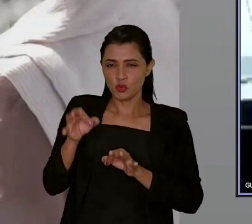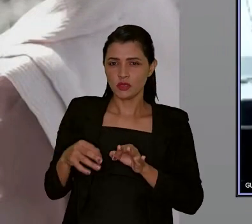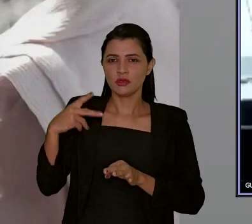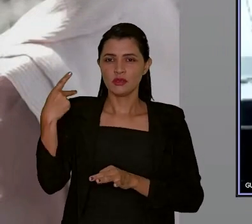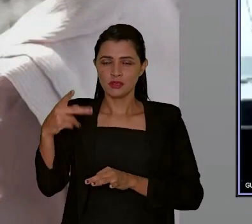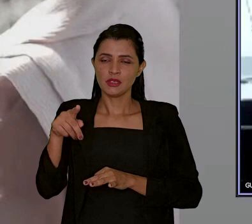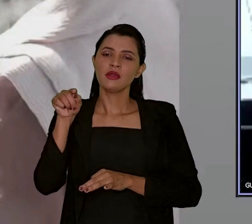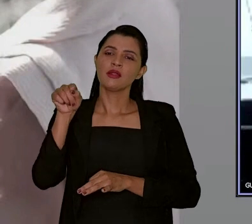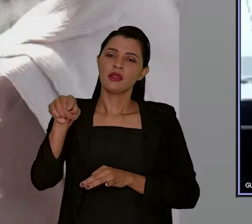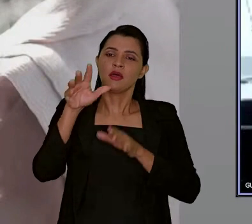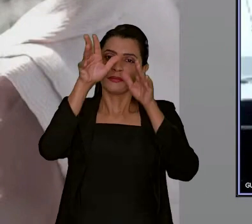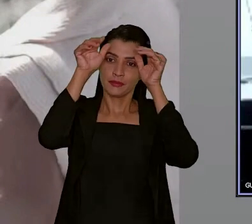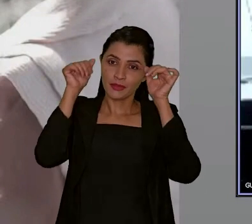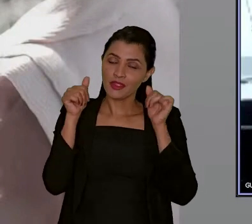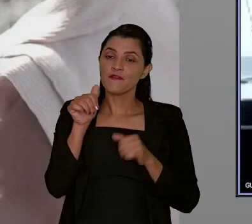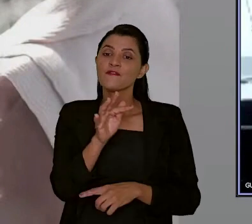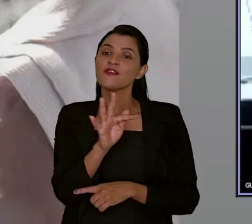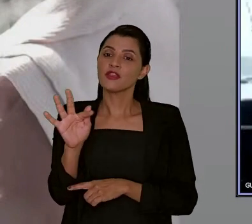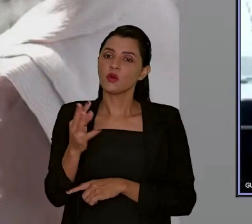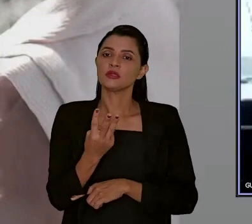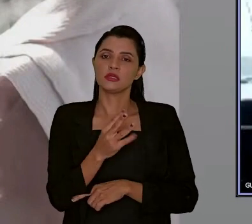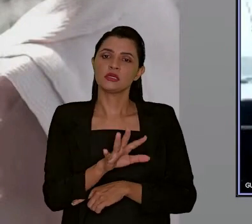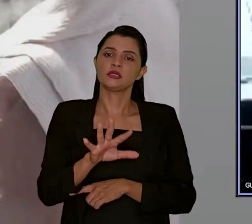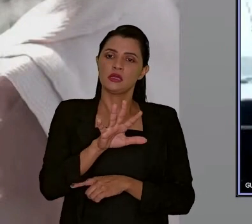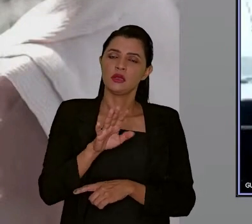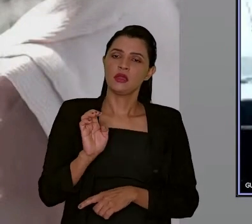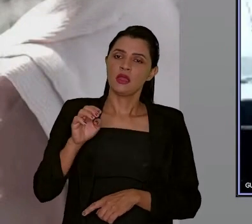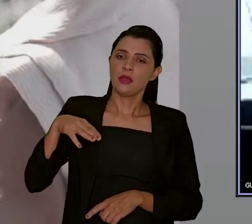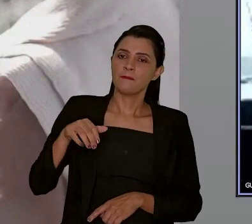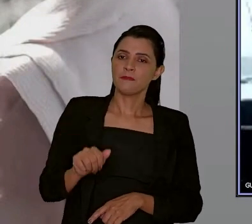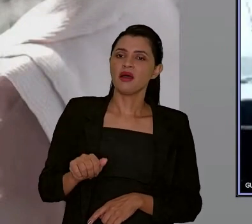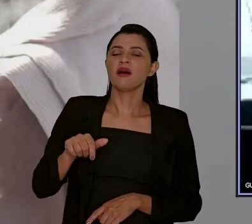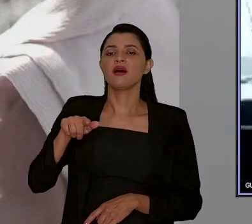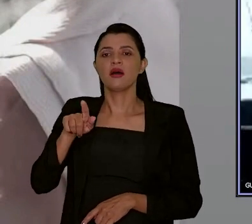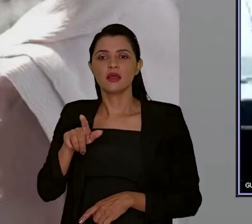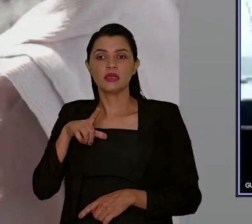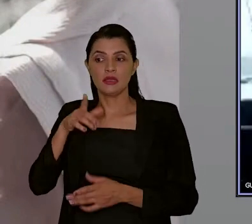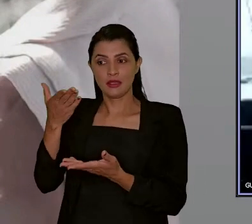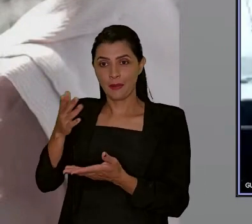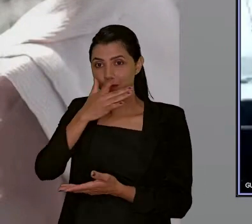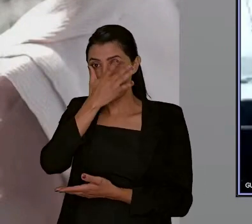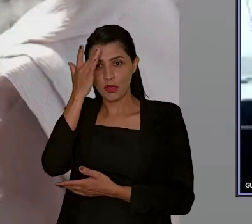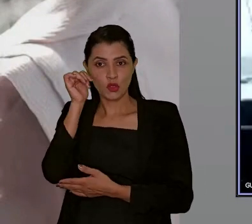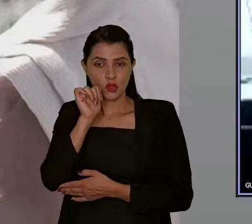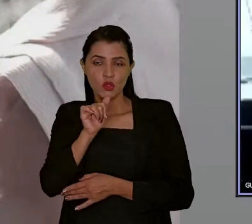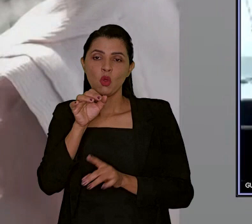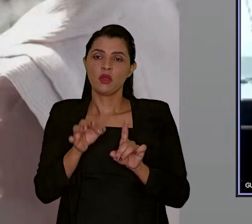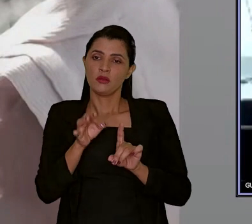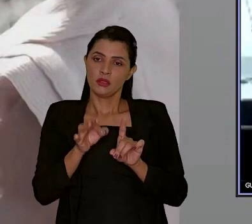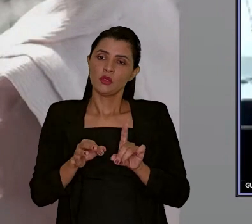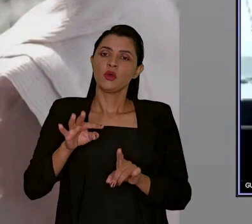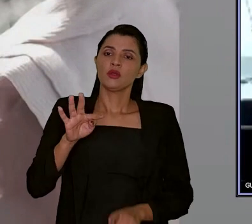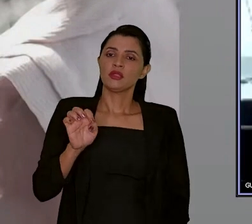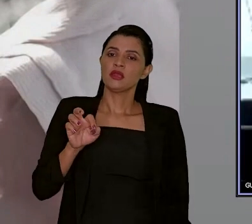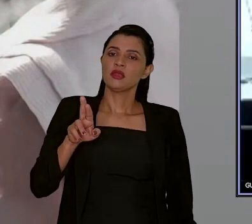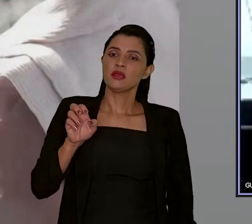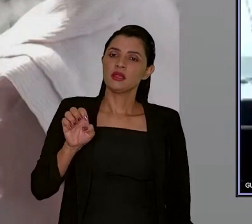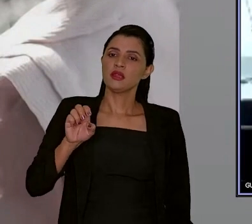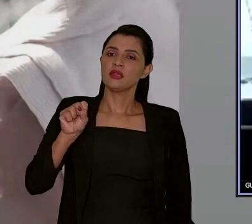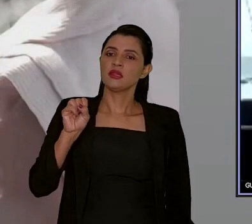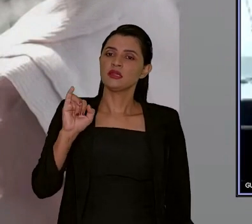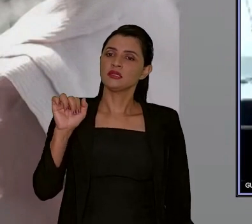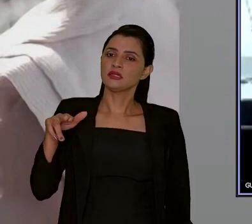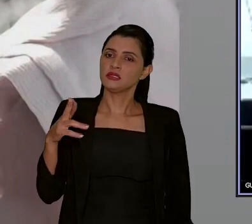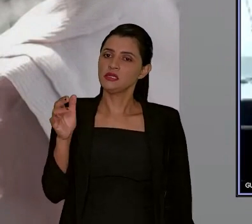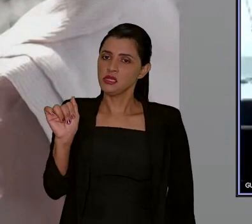da 3ª Região, a EMAG, na pessoa da desembargadora Terezinha Caserta, diretora-geral da